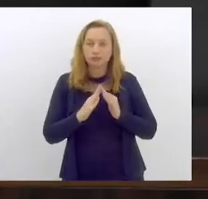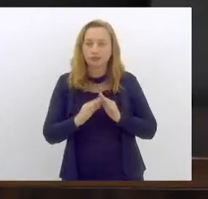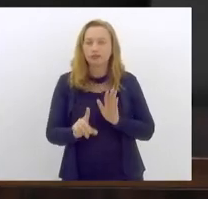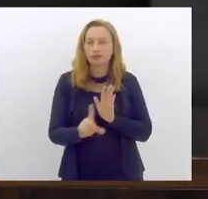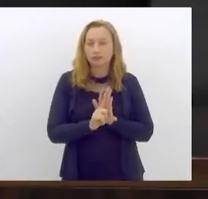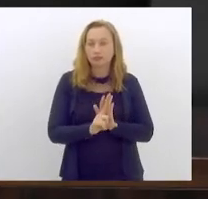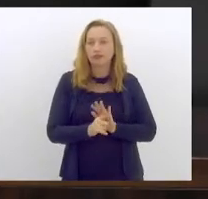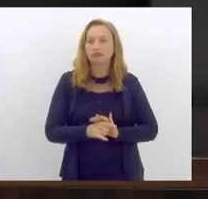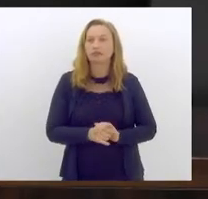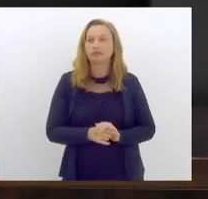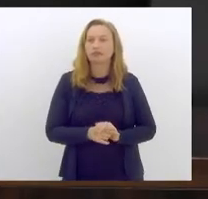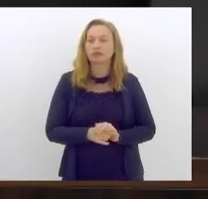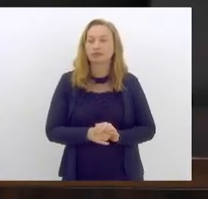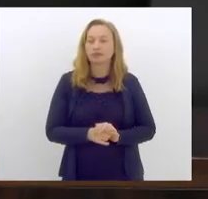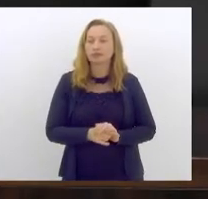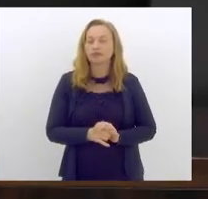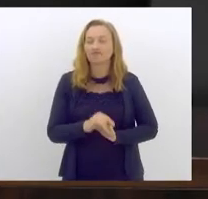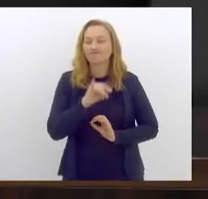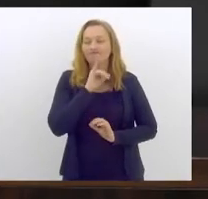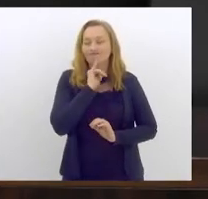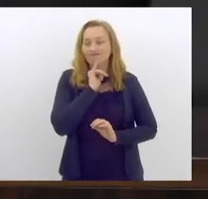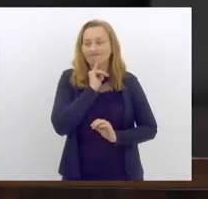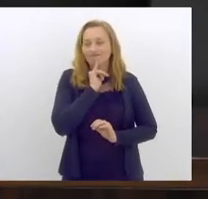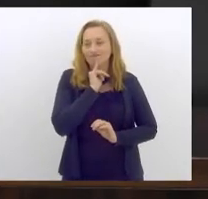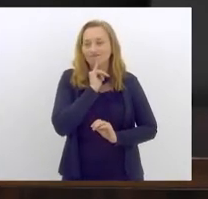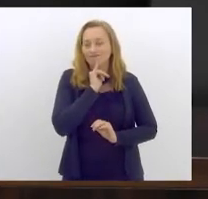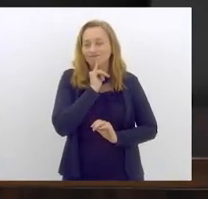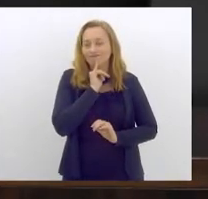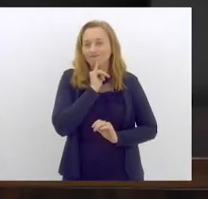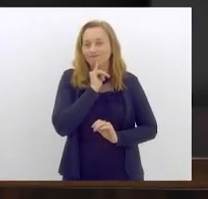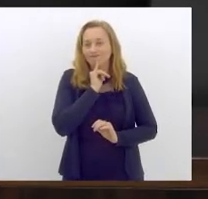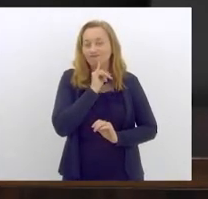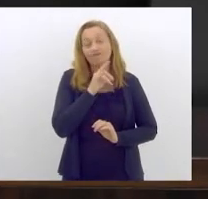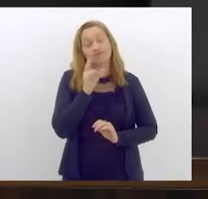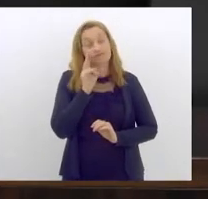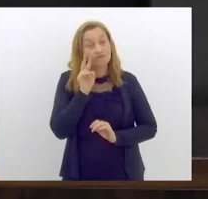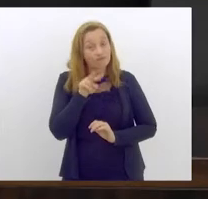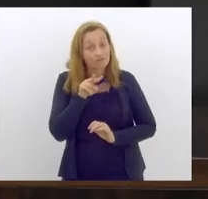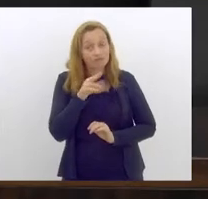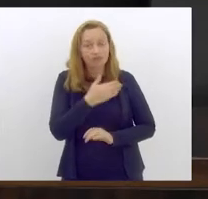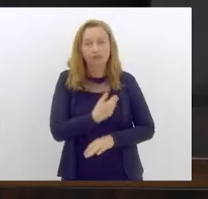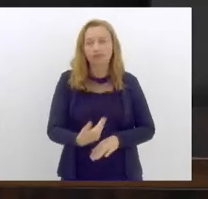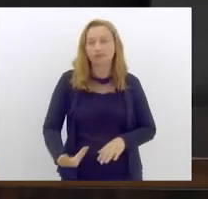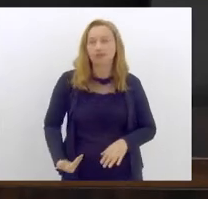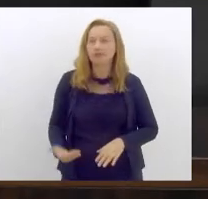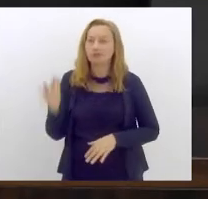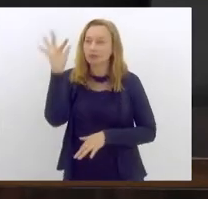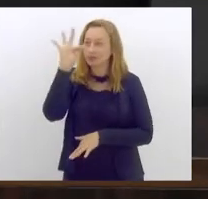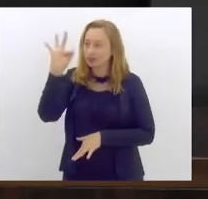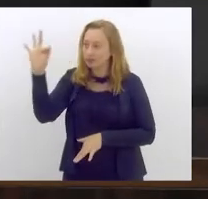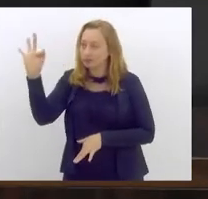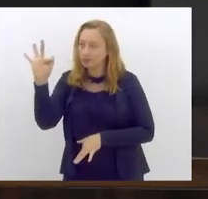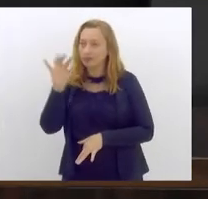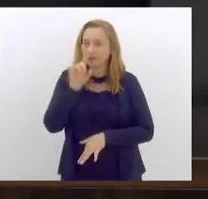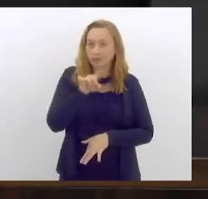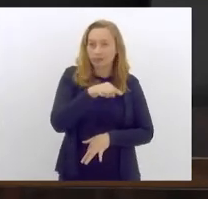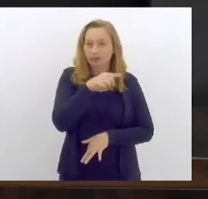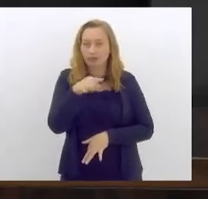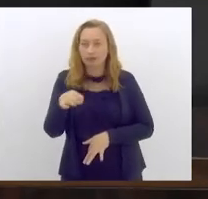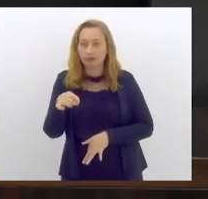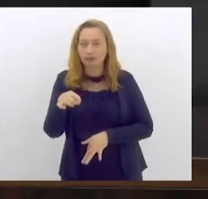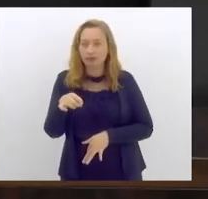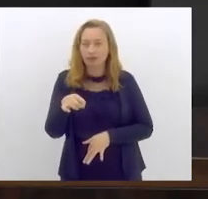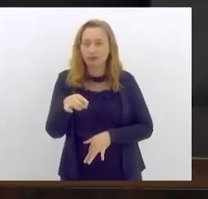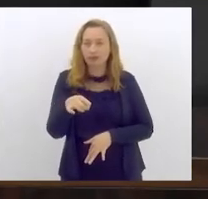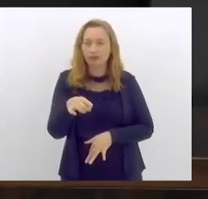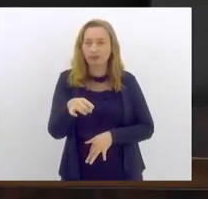leis infelizmente nós temos visto o governo federal cortar os recursos